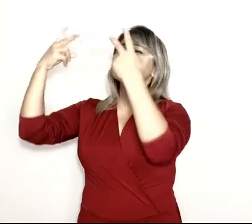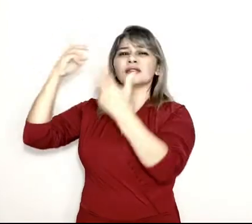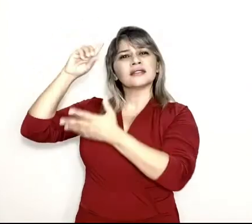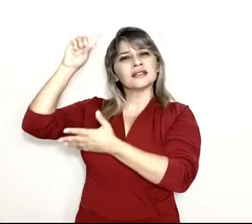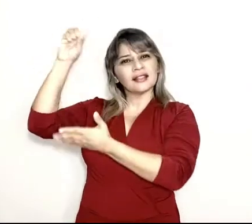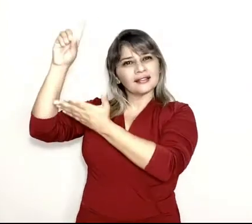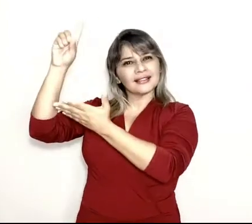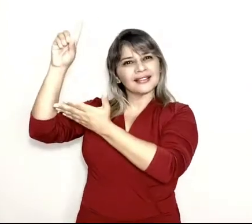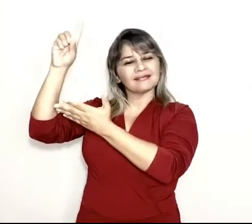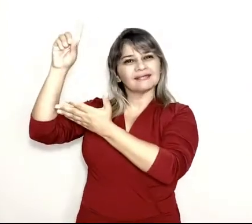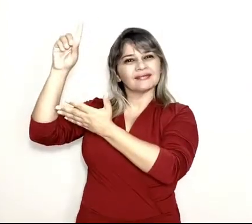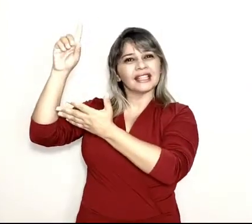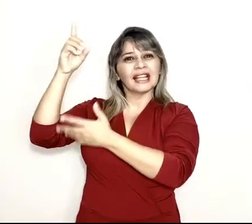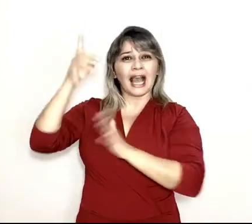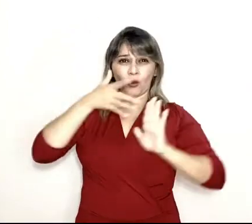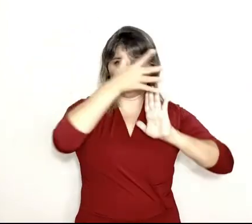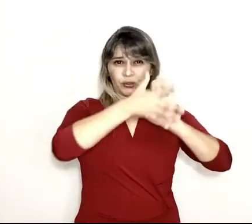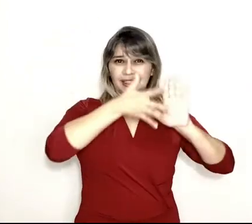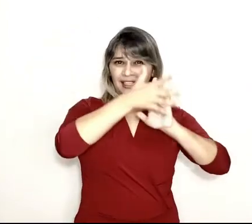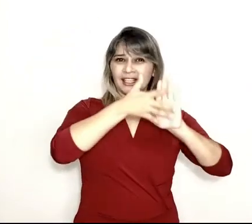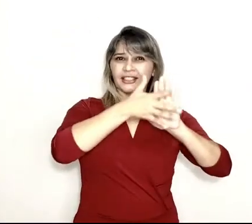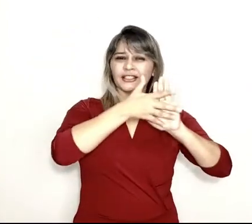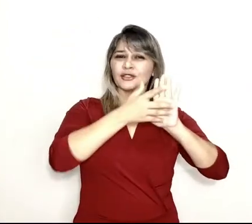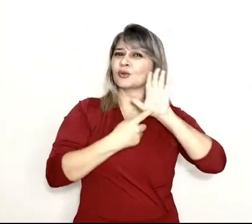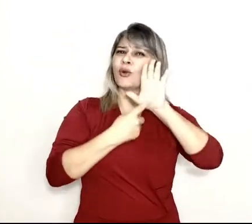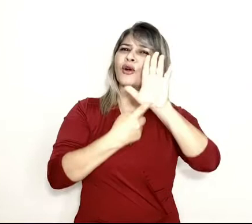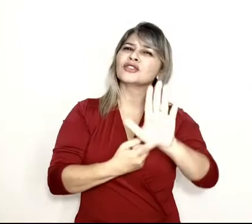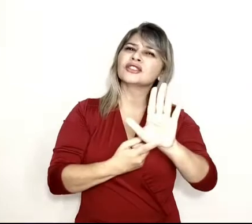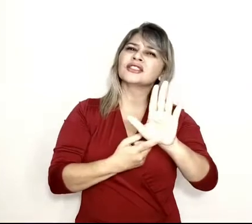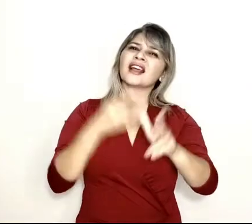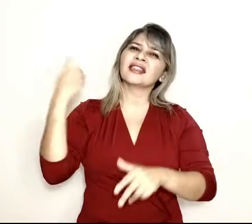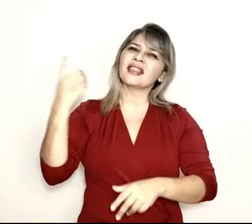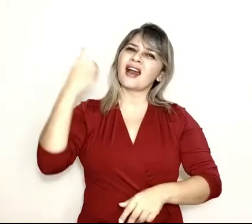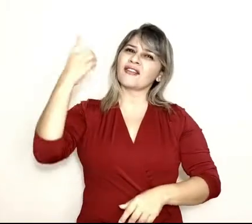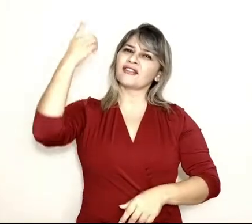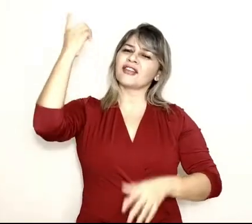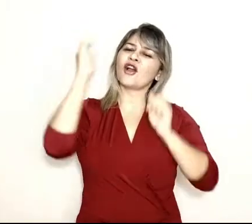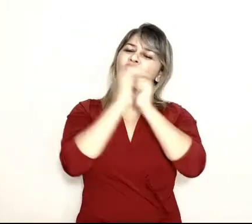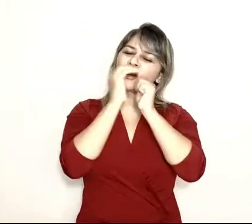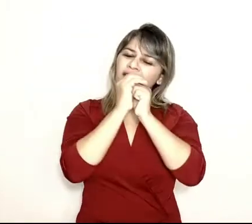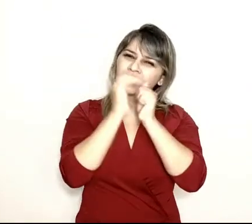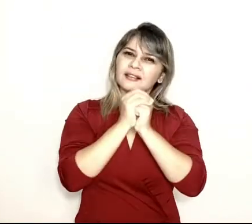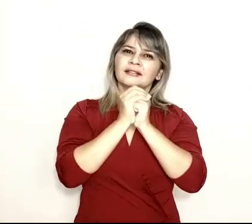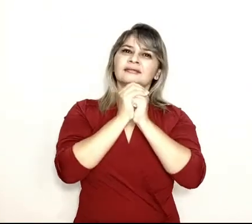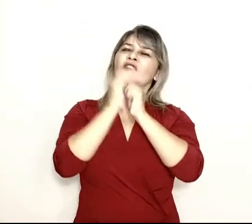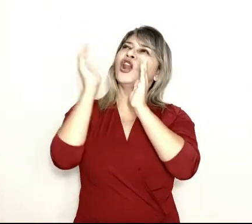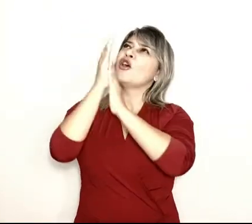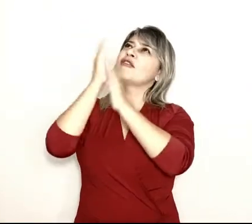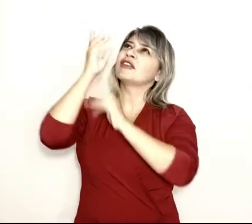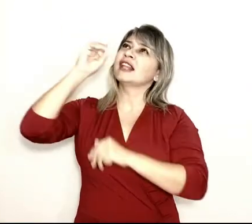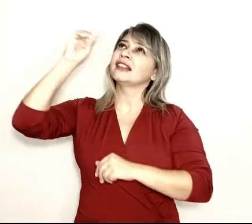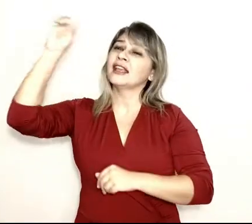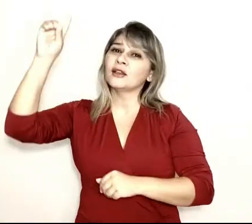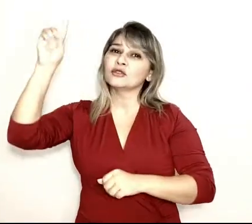meditar, porque nesse texto nós encontramos a essência daquilo que significa ofertar.